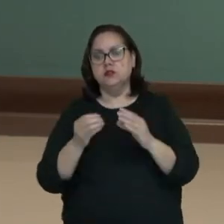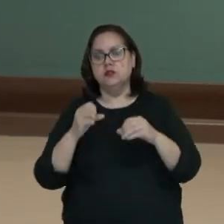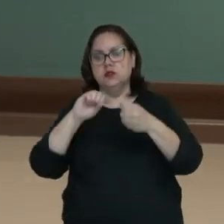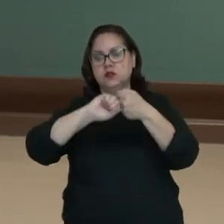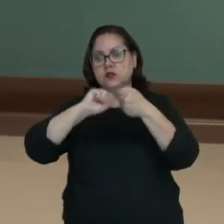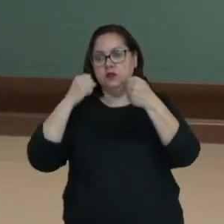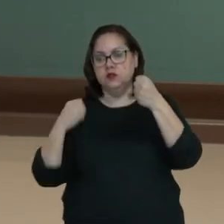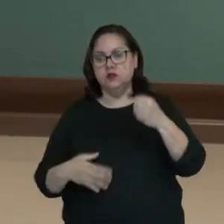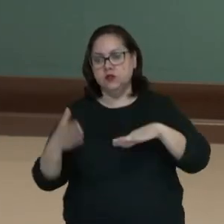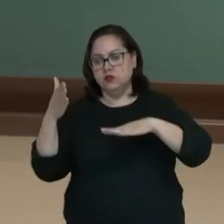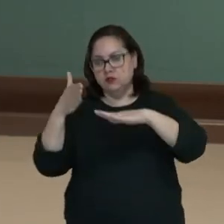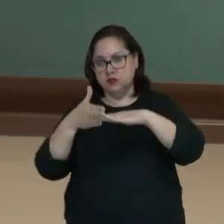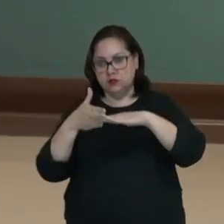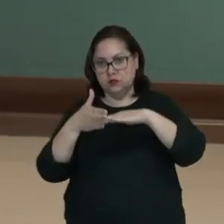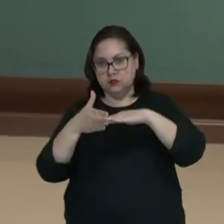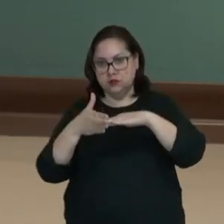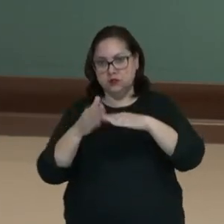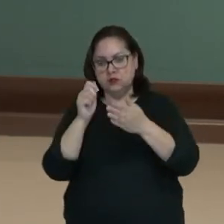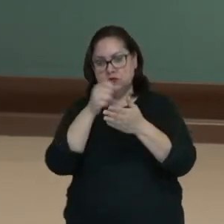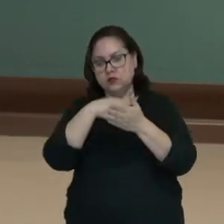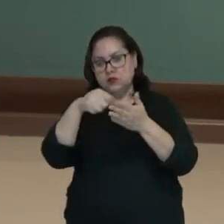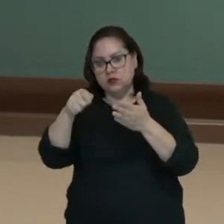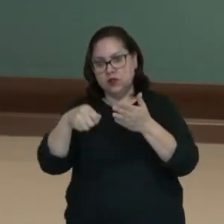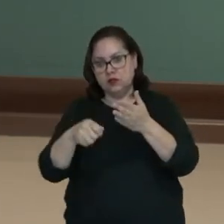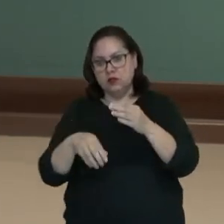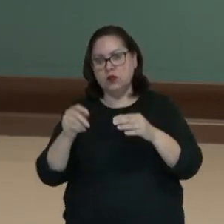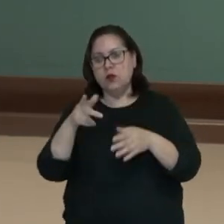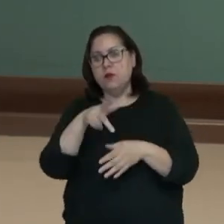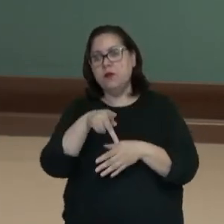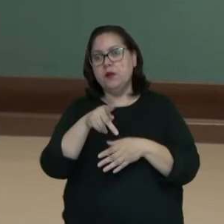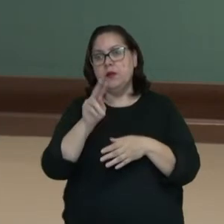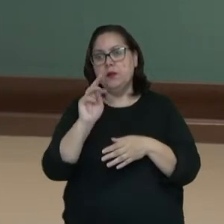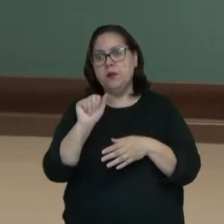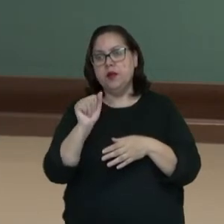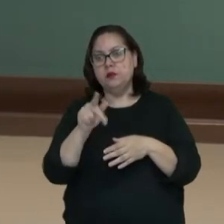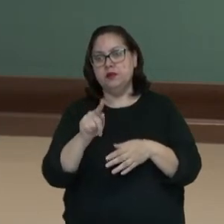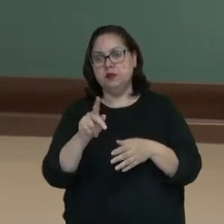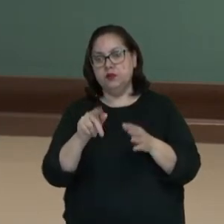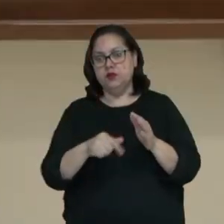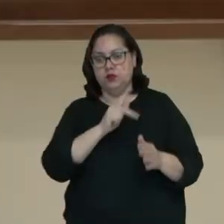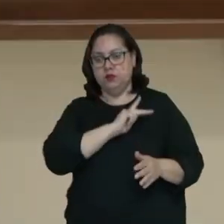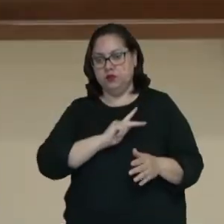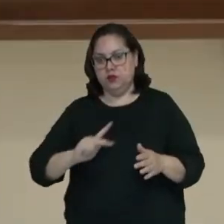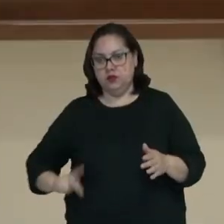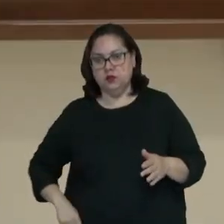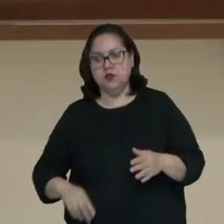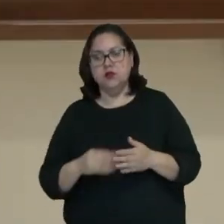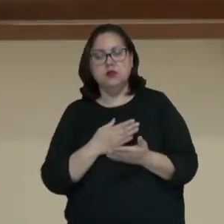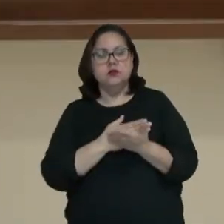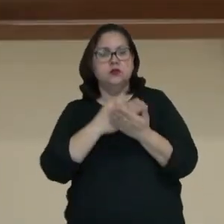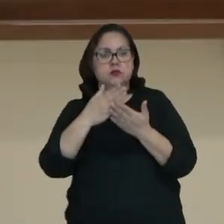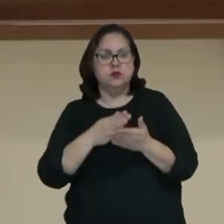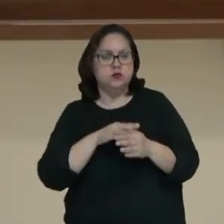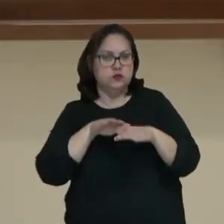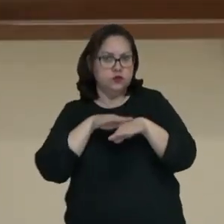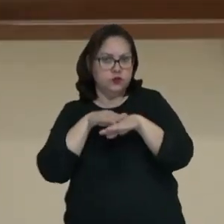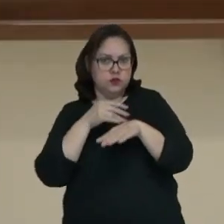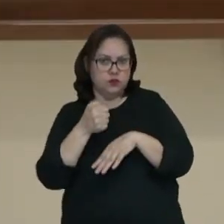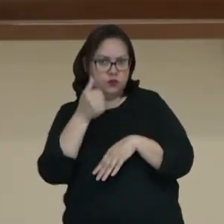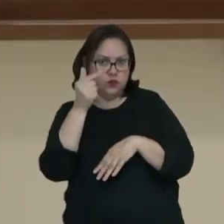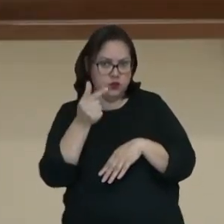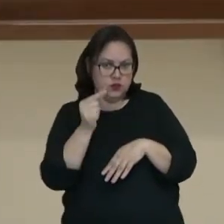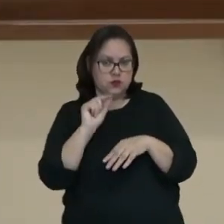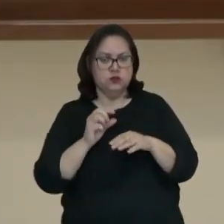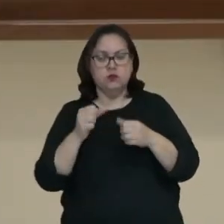democracia contemporânea? Escreva sobre o parlamentarismo e o presidencialismo, né? Então, a partir do que a gente conversou aqui um pouco sobre